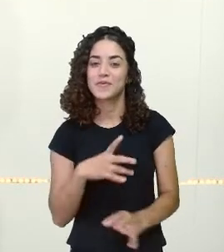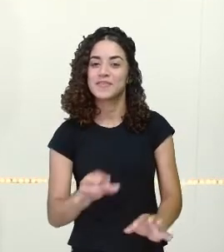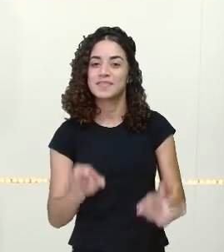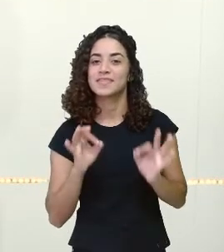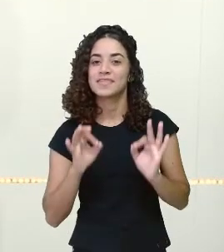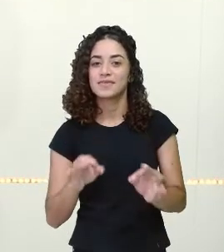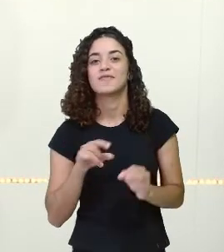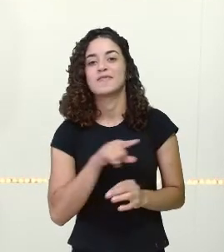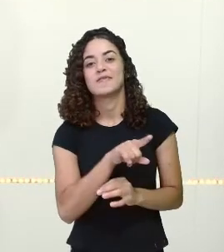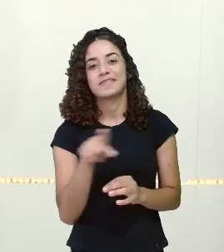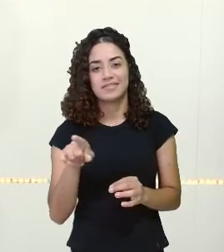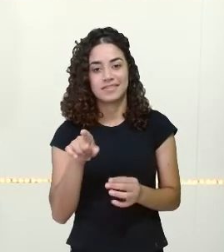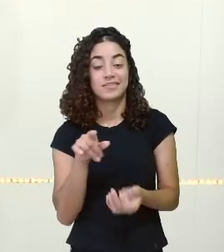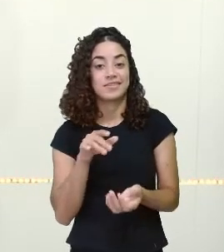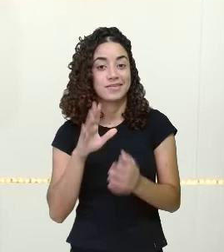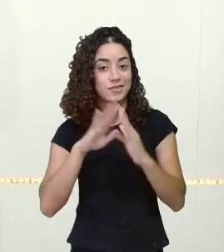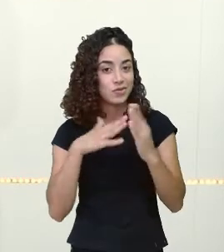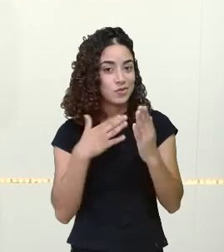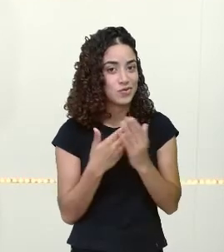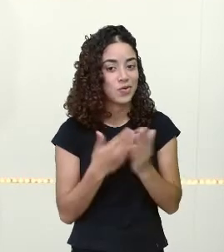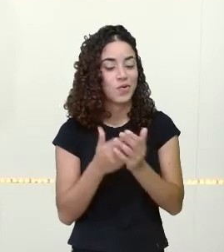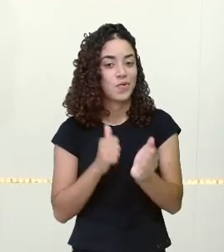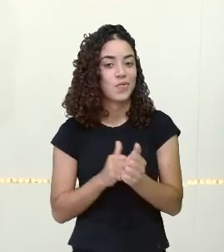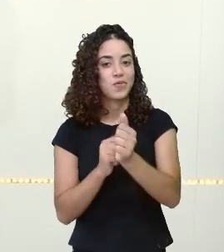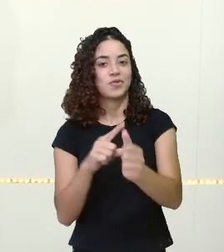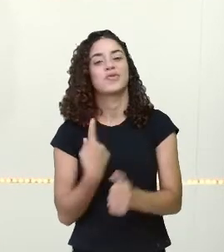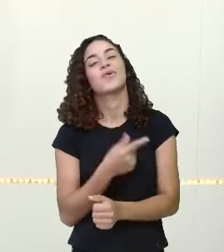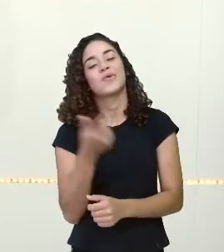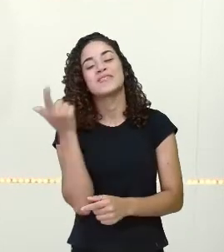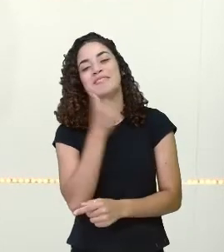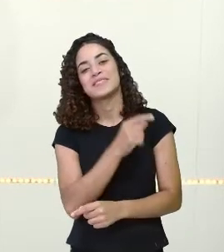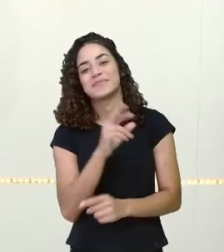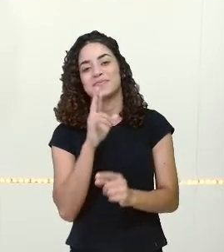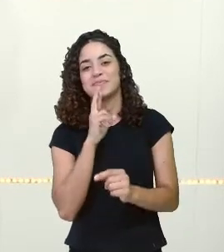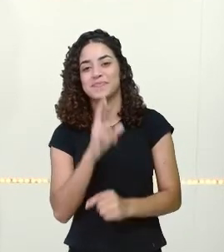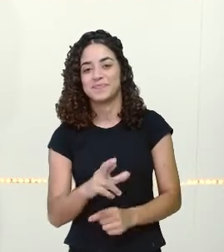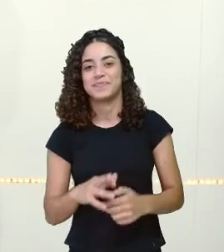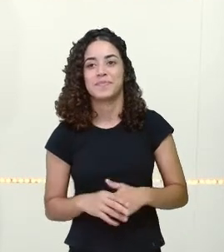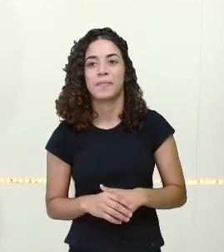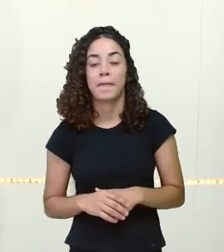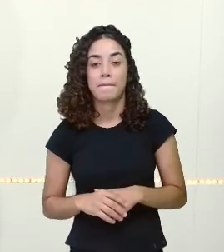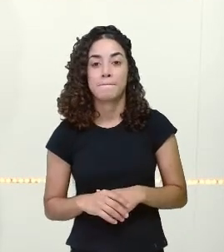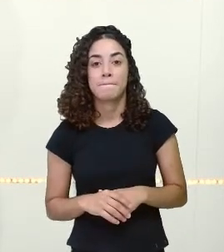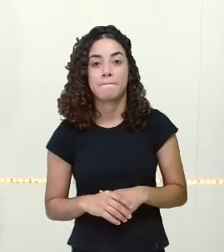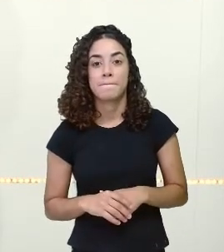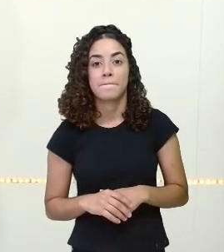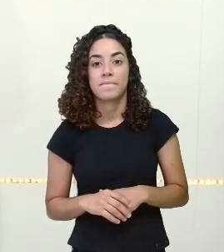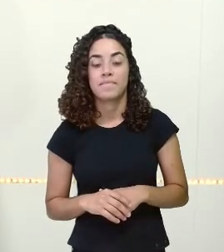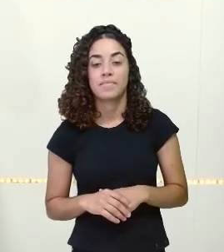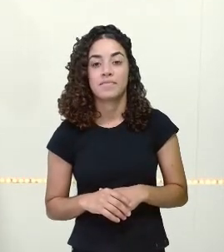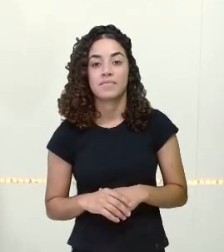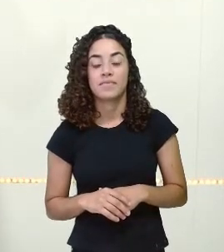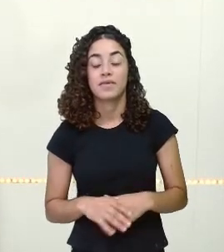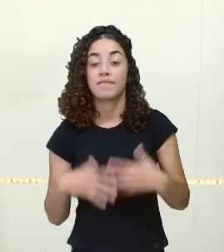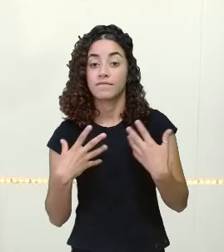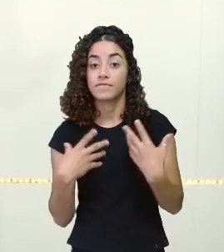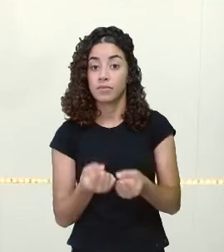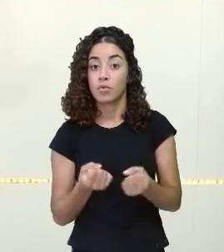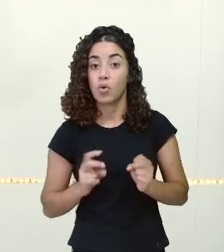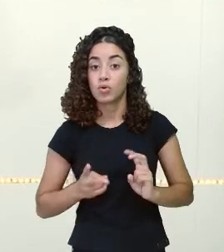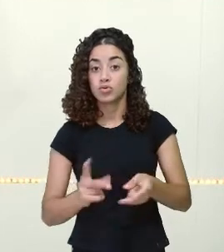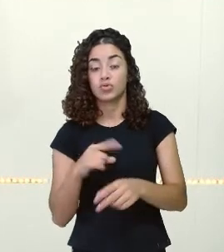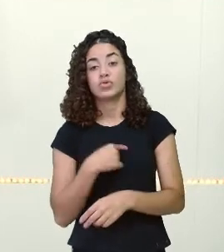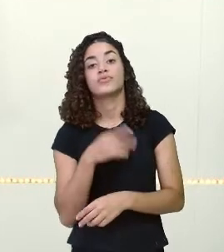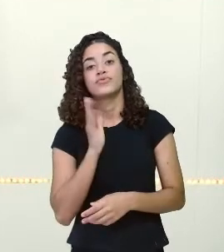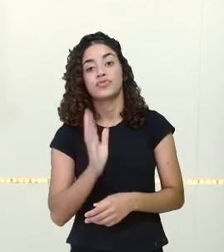está na escola também nos acompanhando chegou a esse resultado. Mas vamos continuar. A gente já descobriu